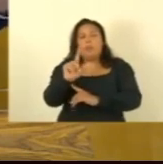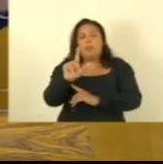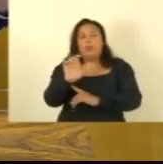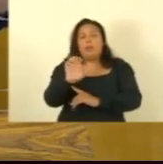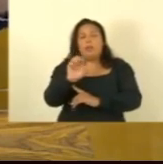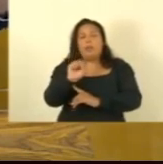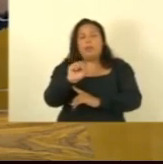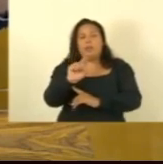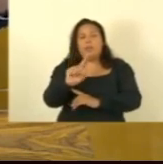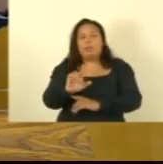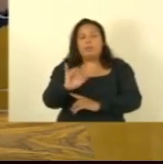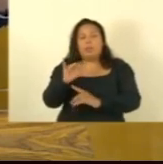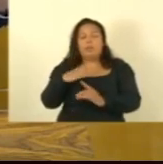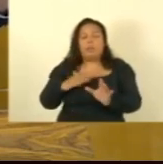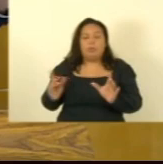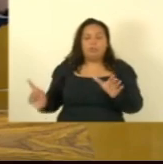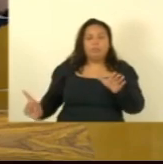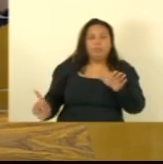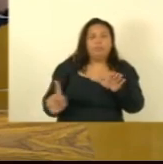integrante do nosso bloco